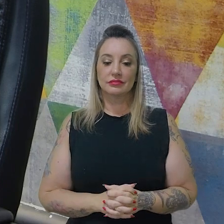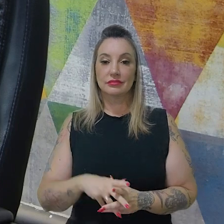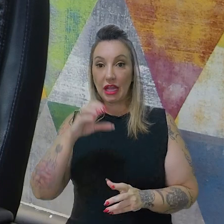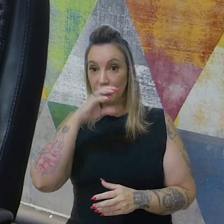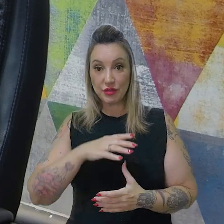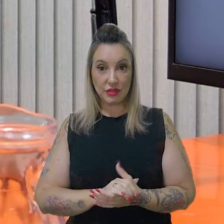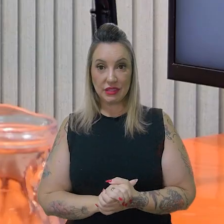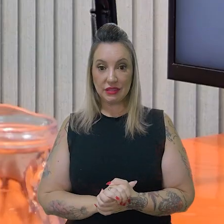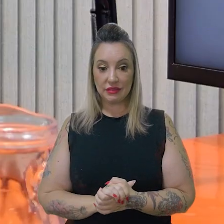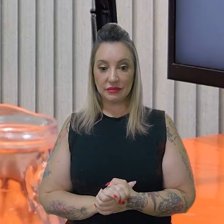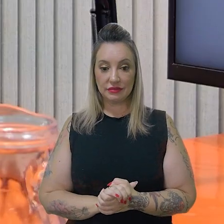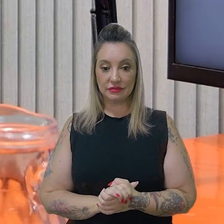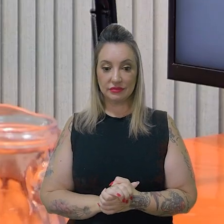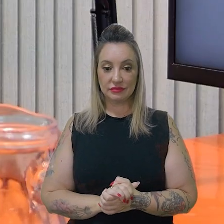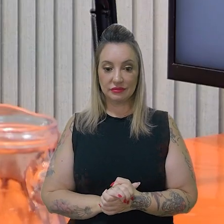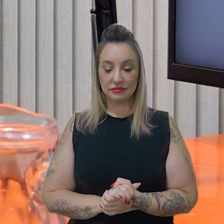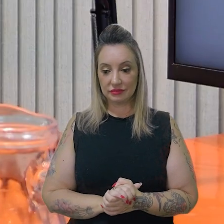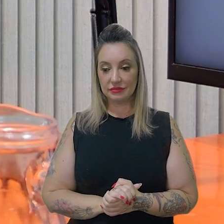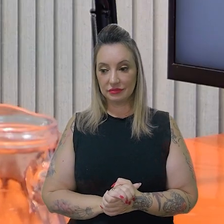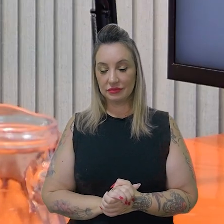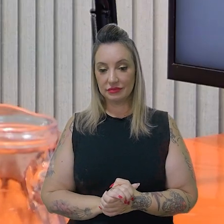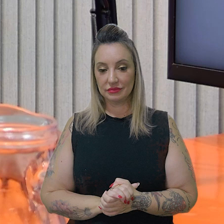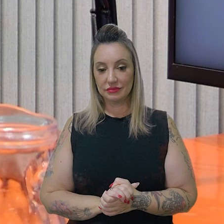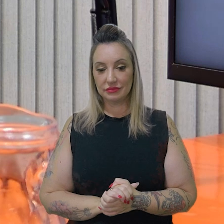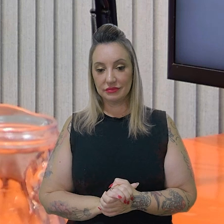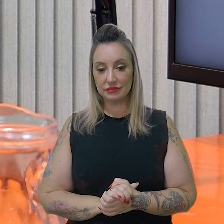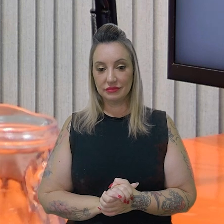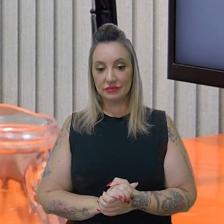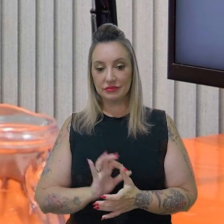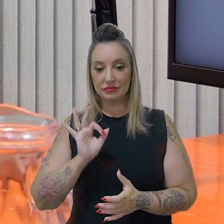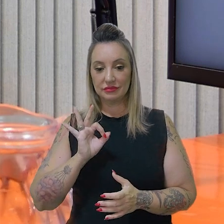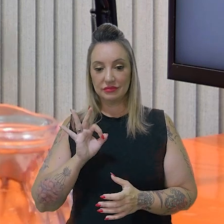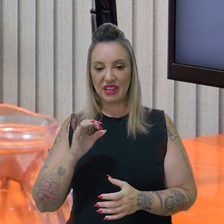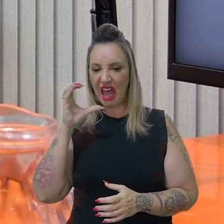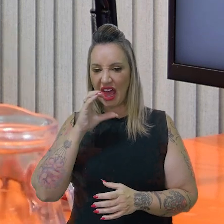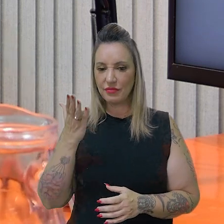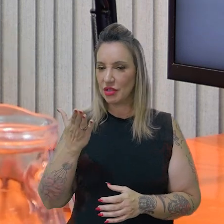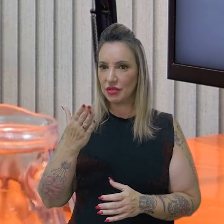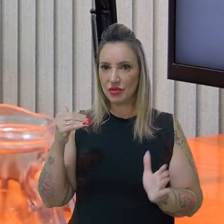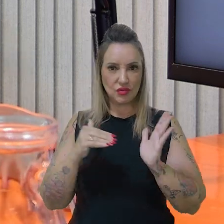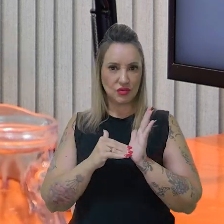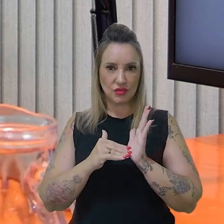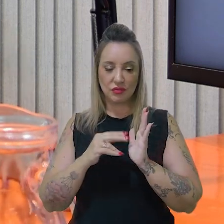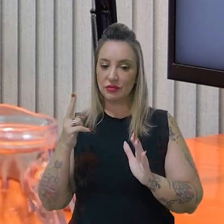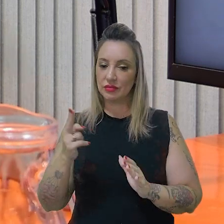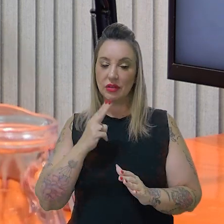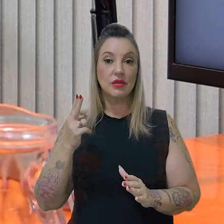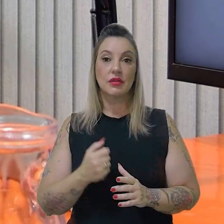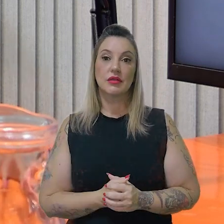né é eu eu ainda falo assim ai ai a gente vai fazer tudo de uma hora não não tem condição